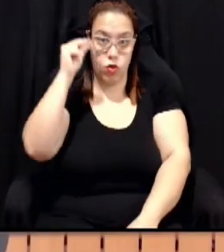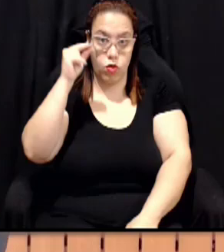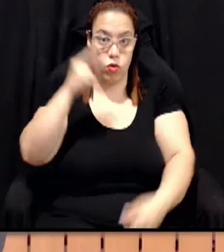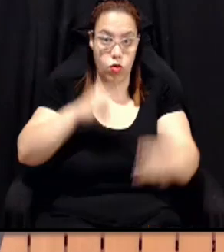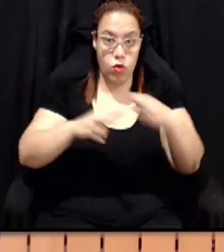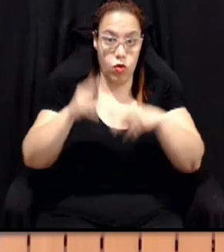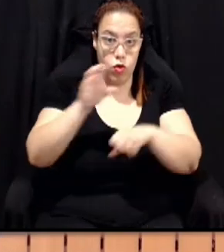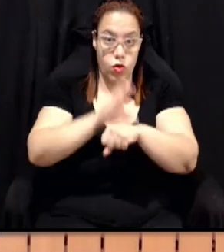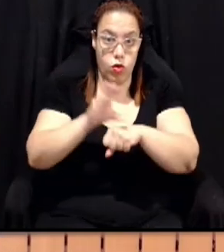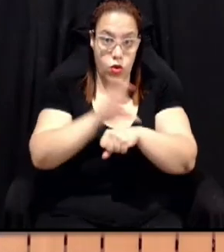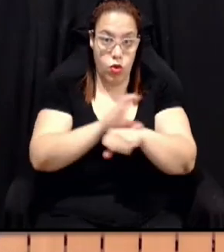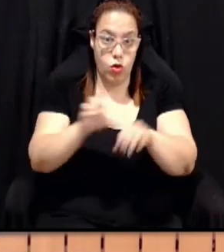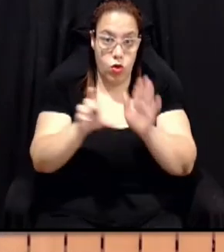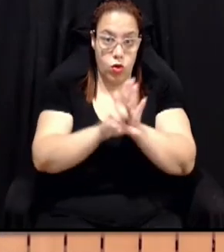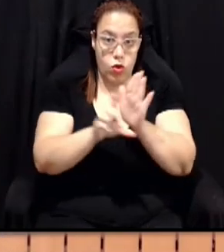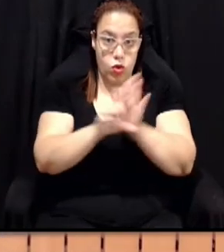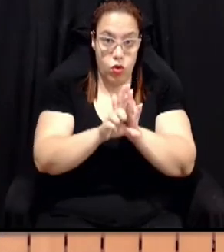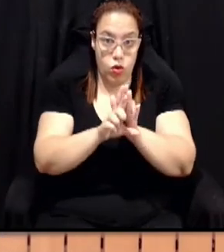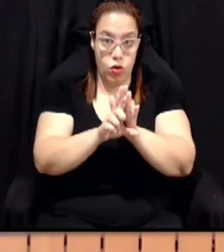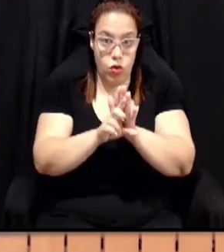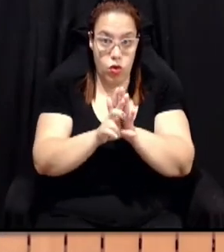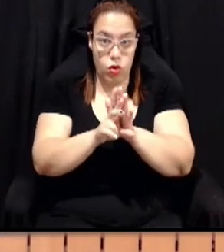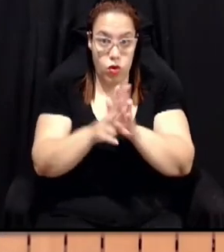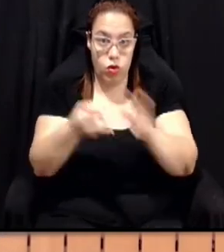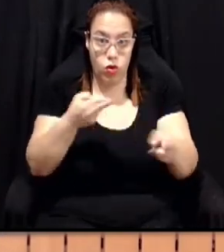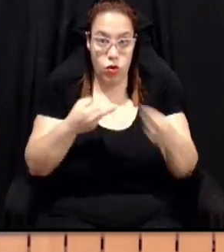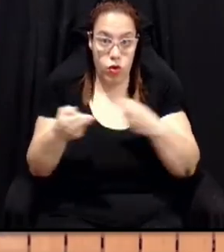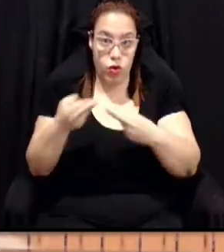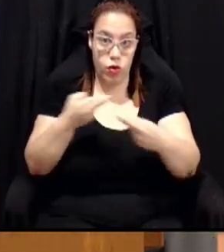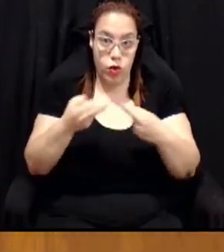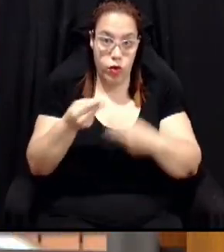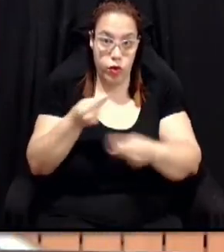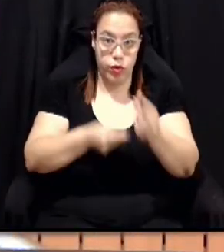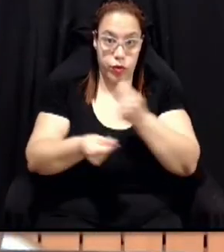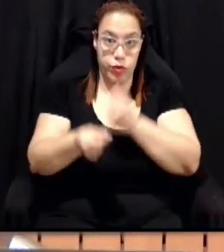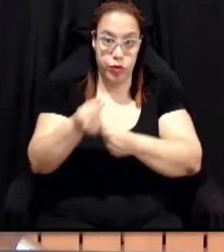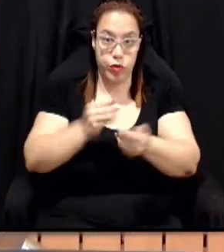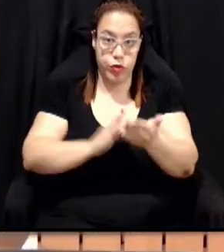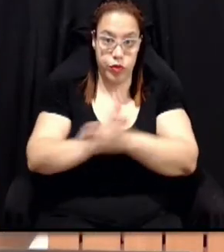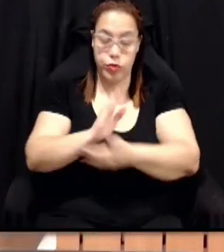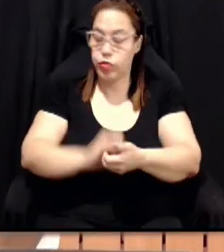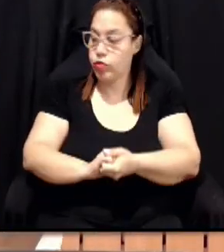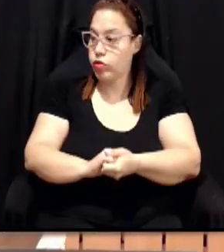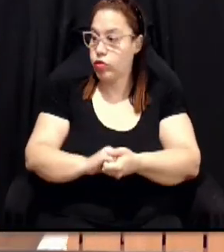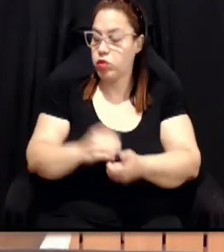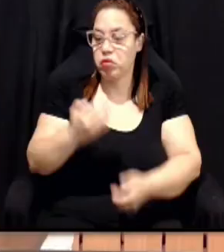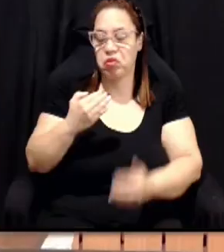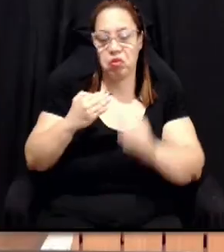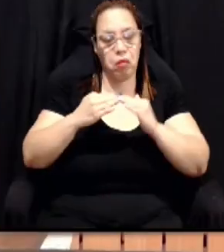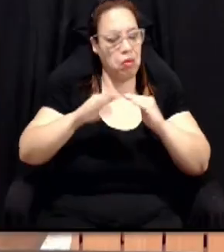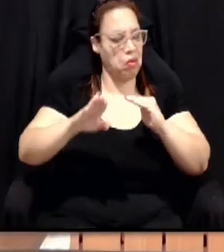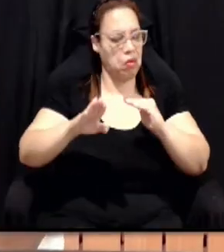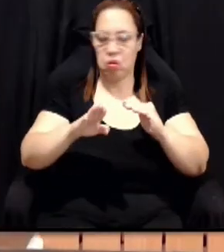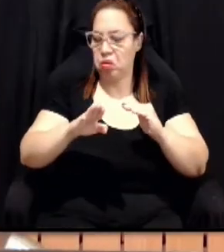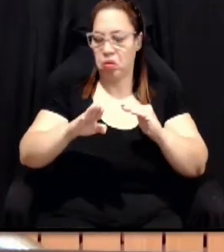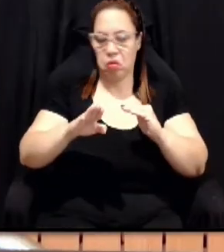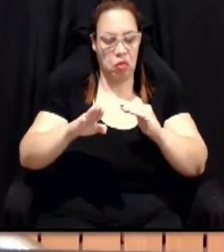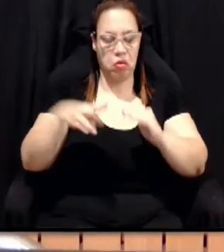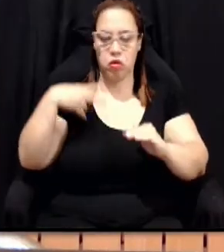Legalidade, junto com a visão da Comissão de Finanças, que deu parecer favorável. Eu não concordo, com a posição dos